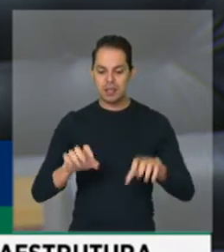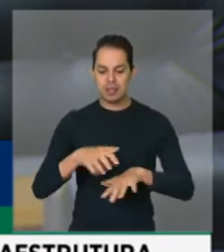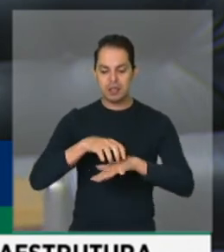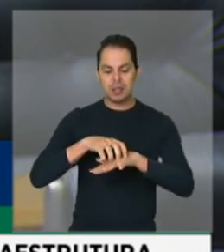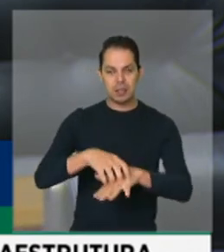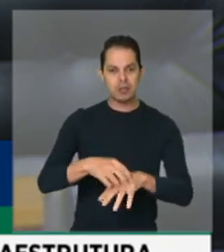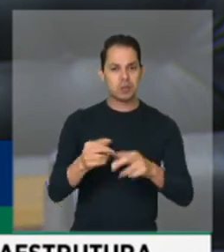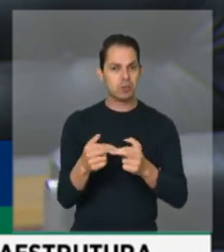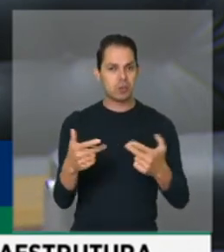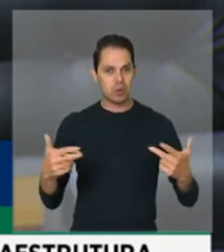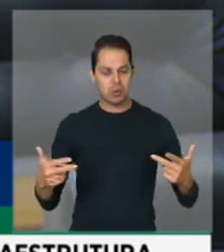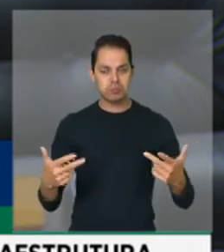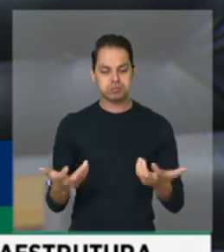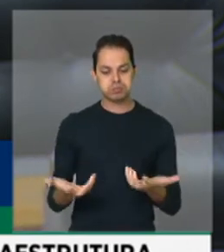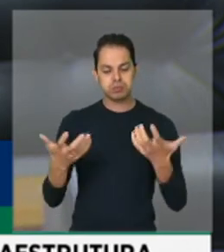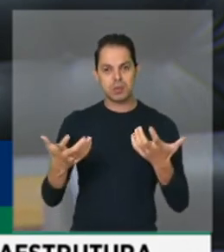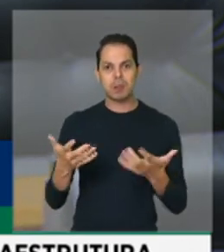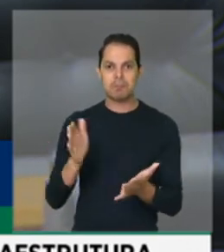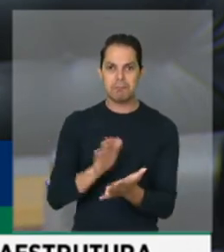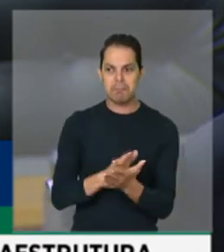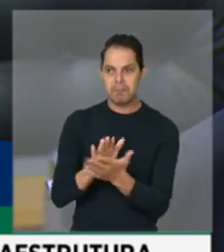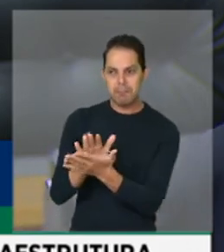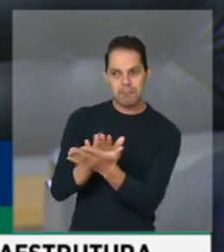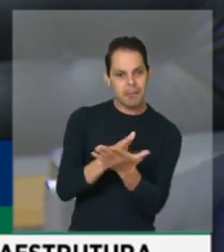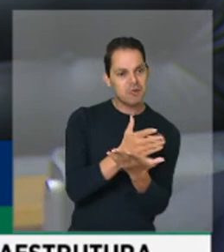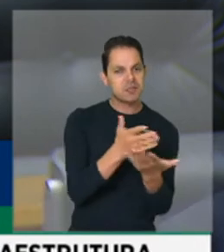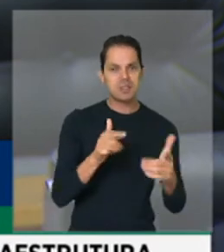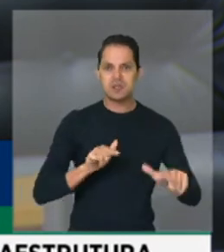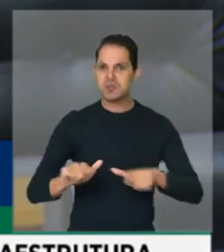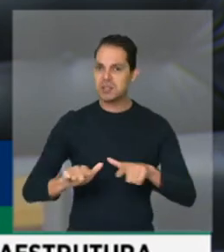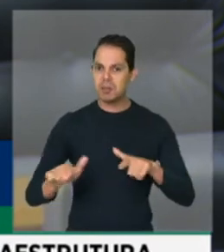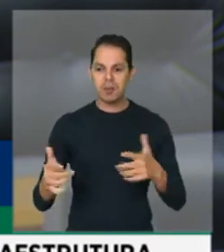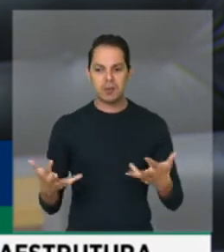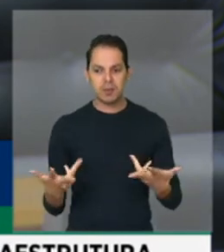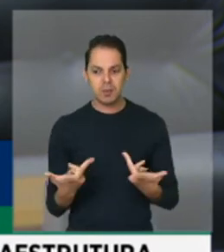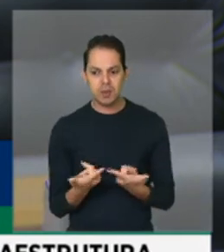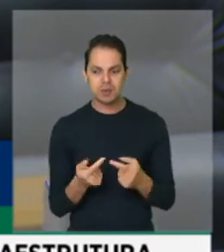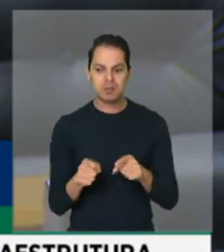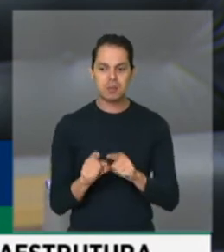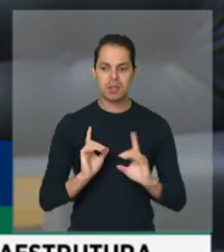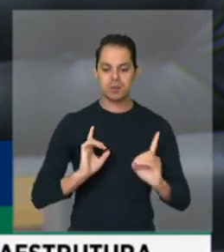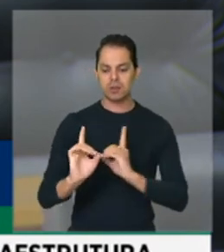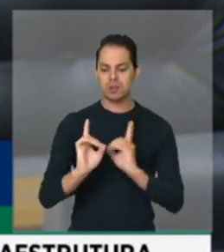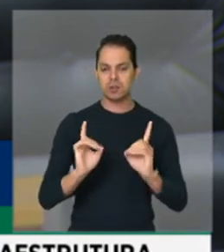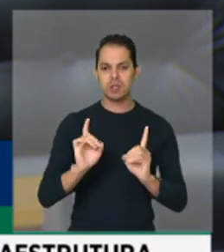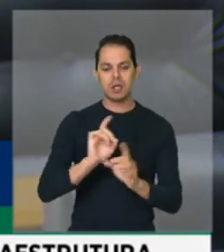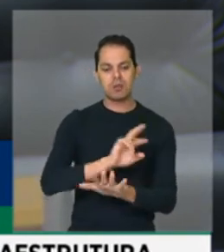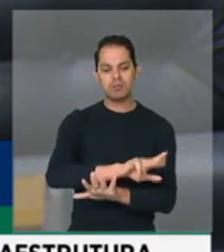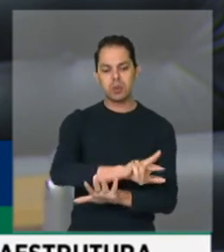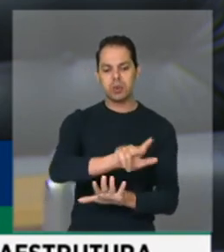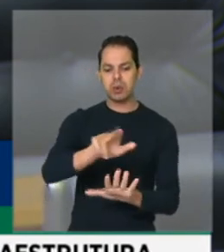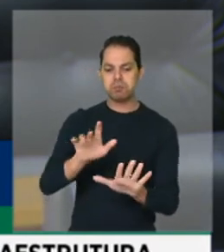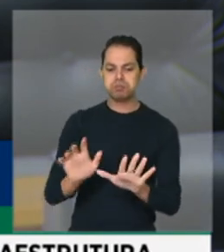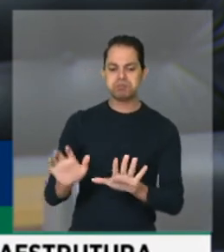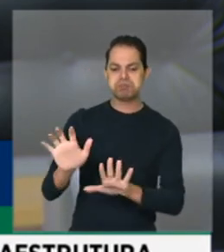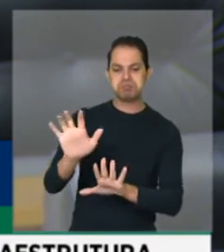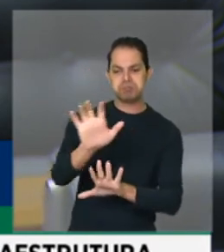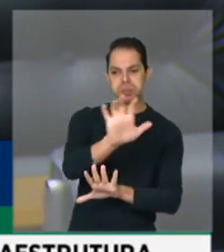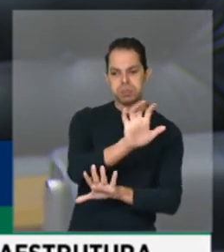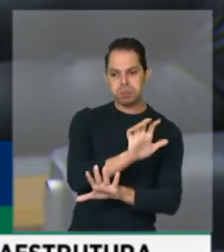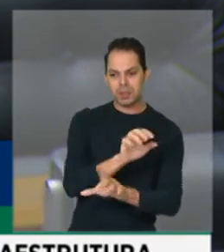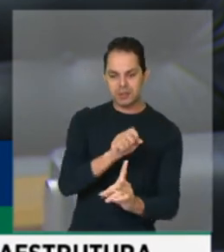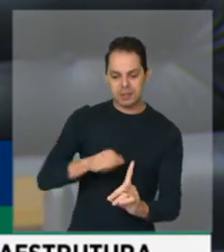Então, parabéns a vocês pelo trabalho primoroso, conforme eu falei, pelo diálogo que foi feito com diferentes setores da sociedade, com